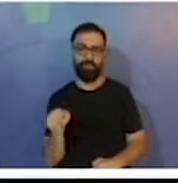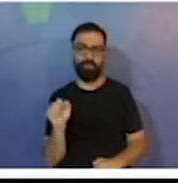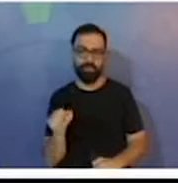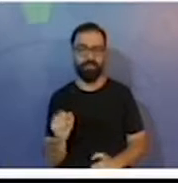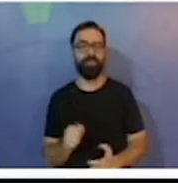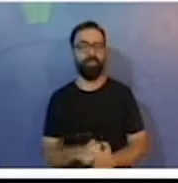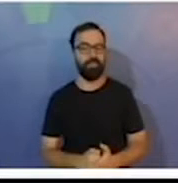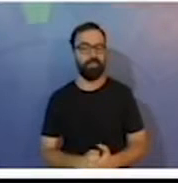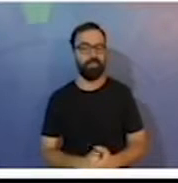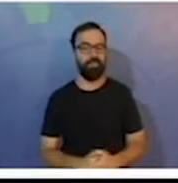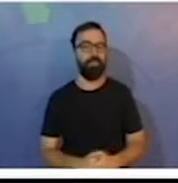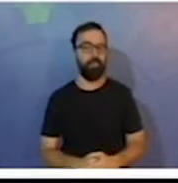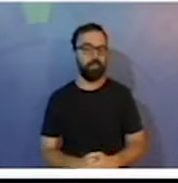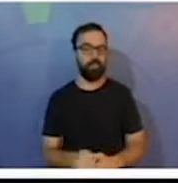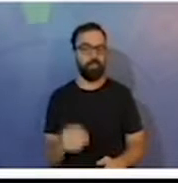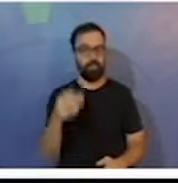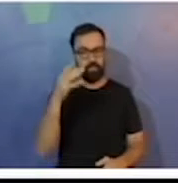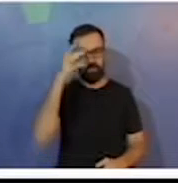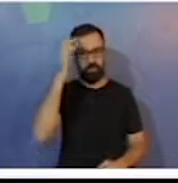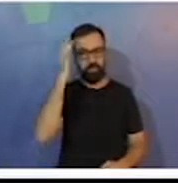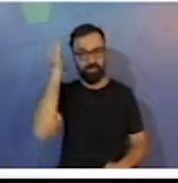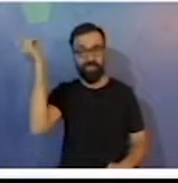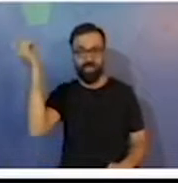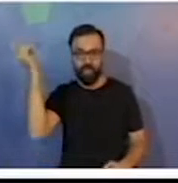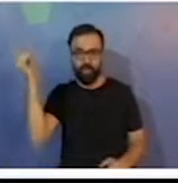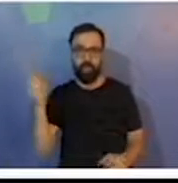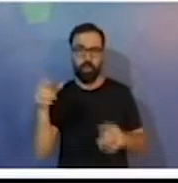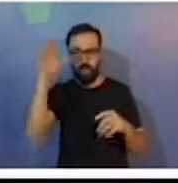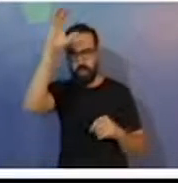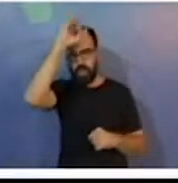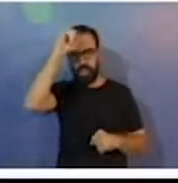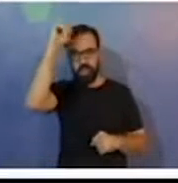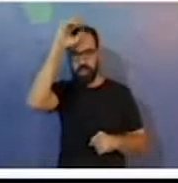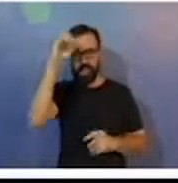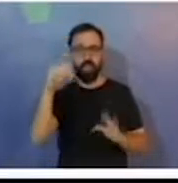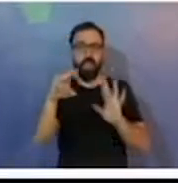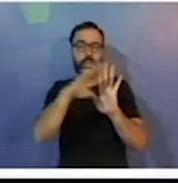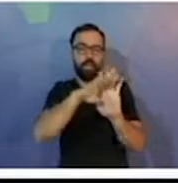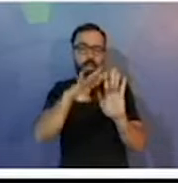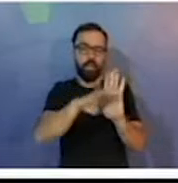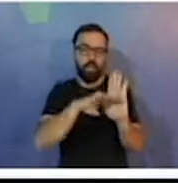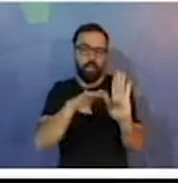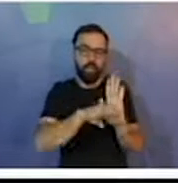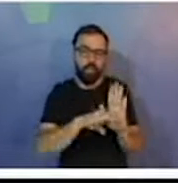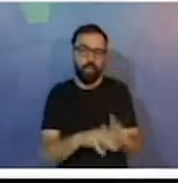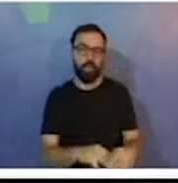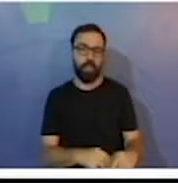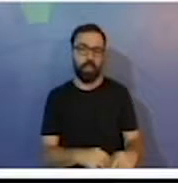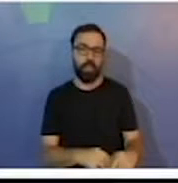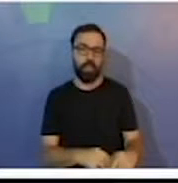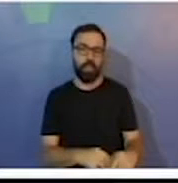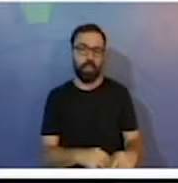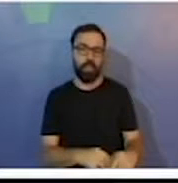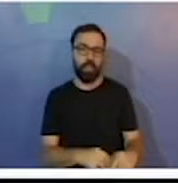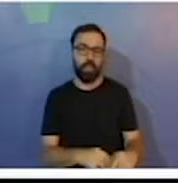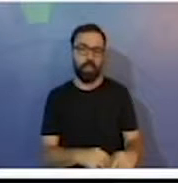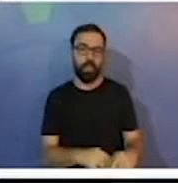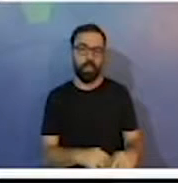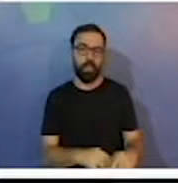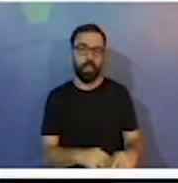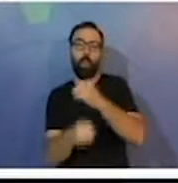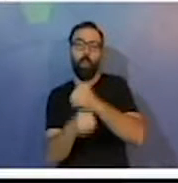importantes porque facilita o entendimento das instruções e completam as informações